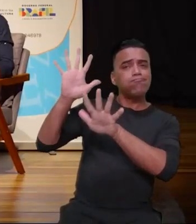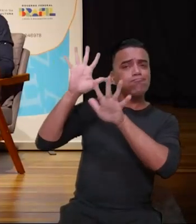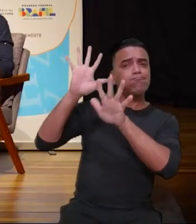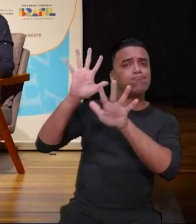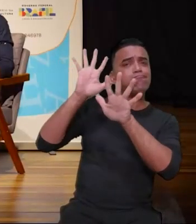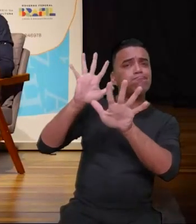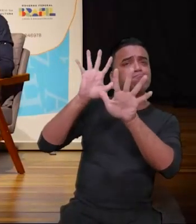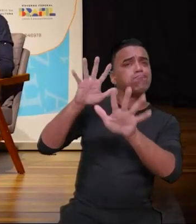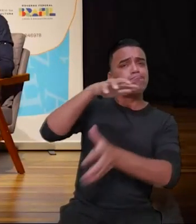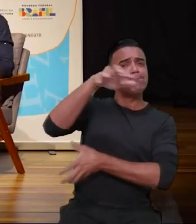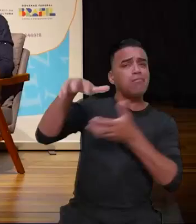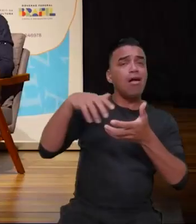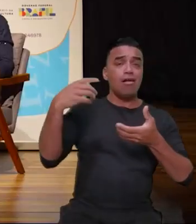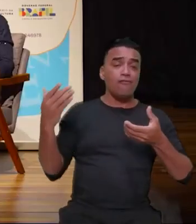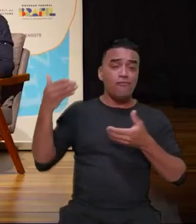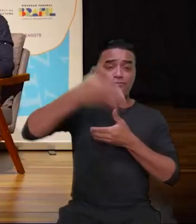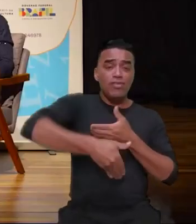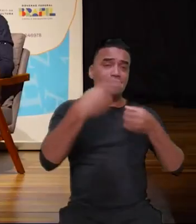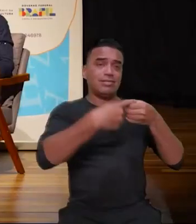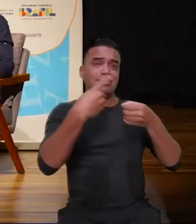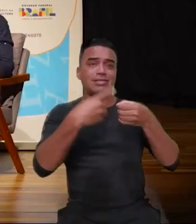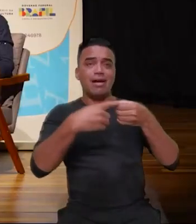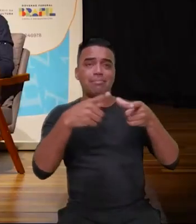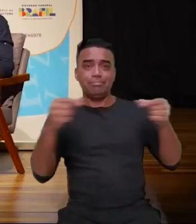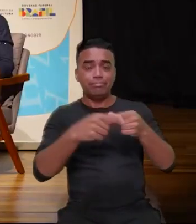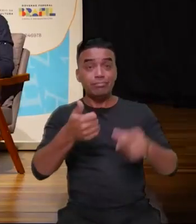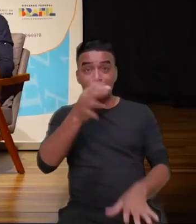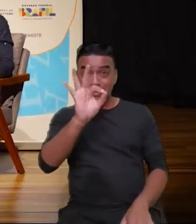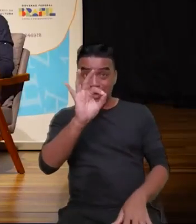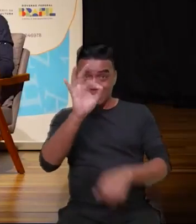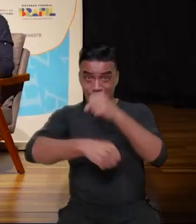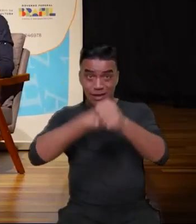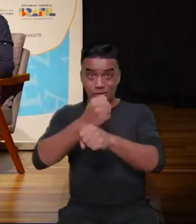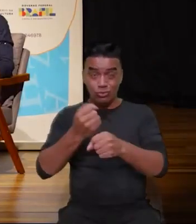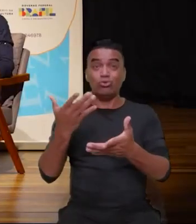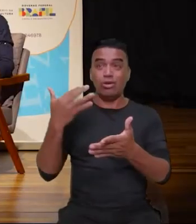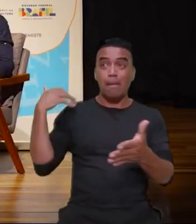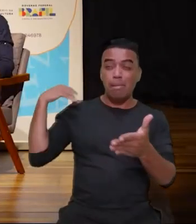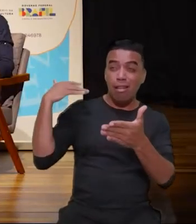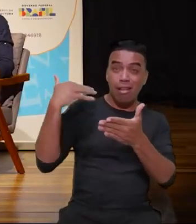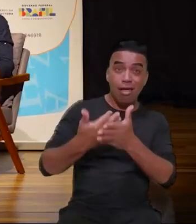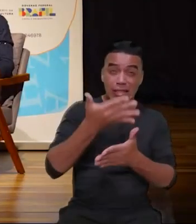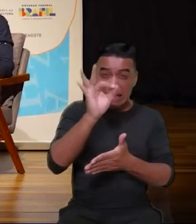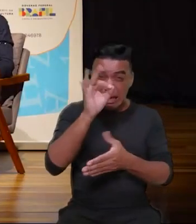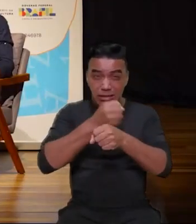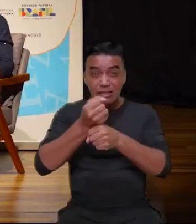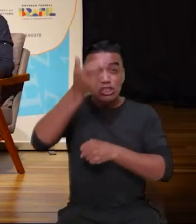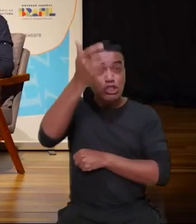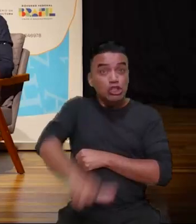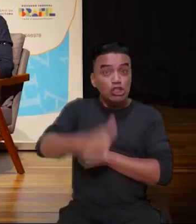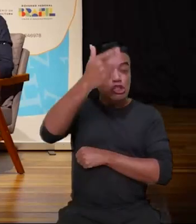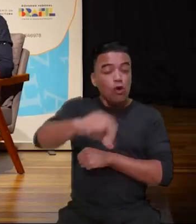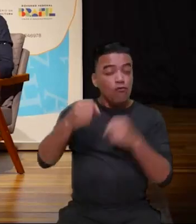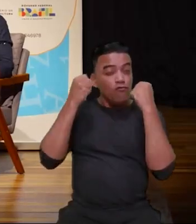vir aqui em Brasília. E 10 anos depois, essa marcha repete com a